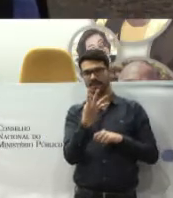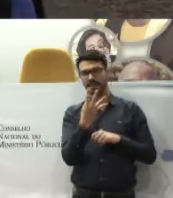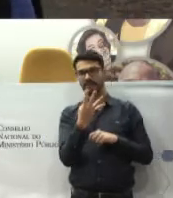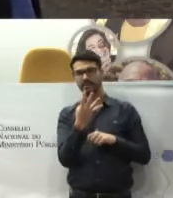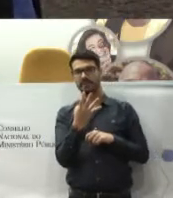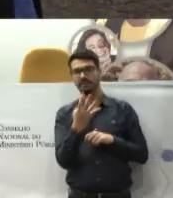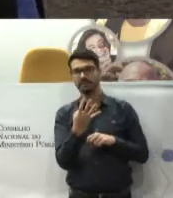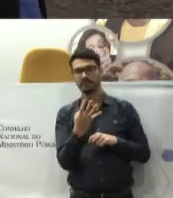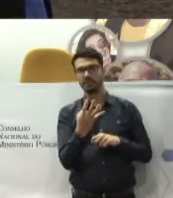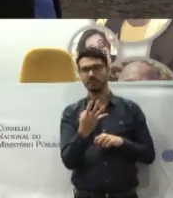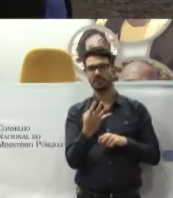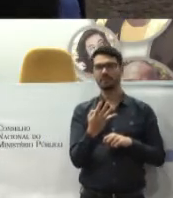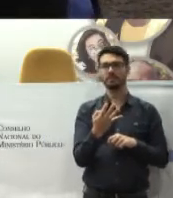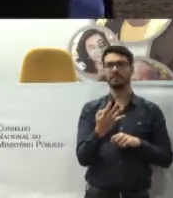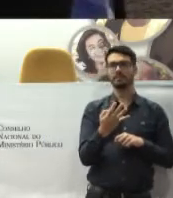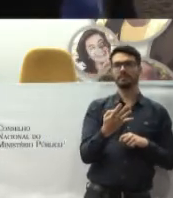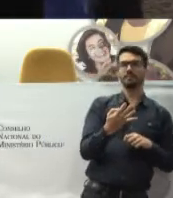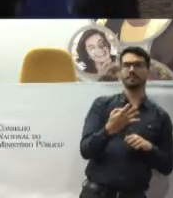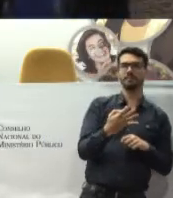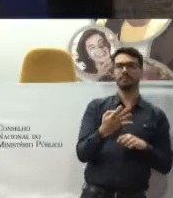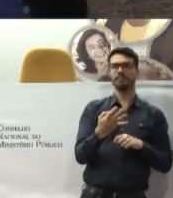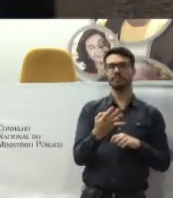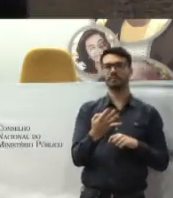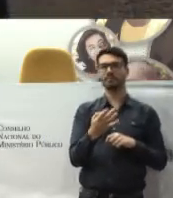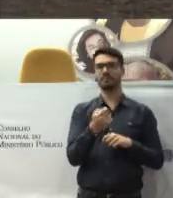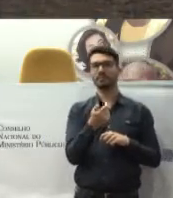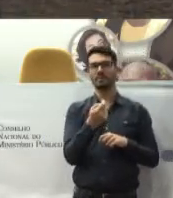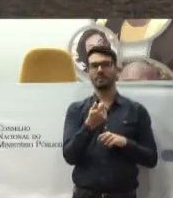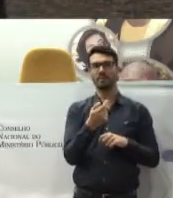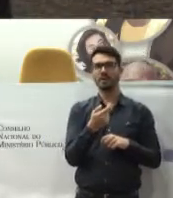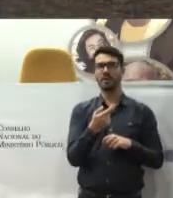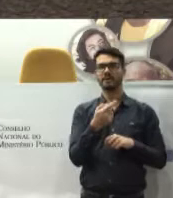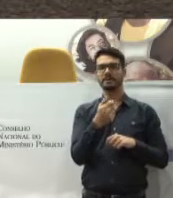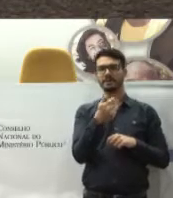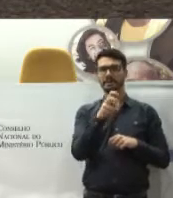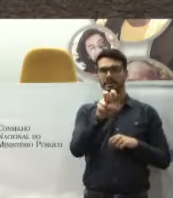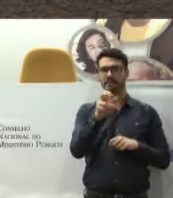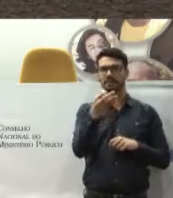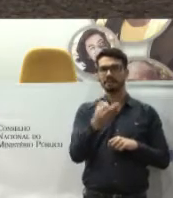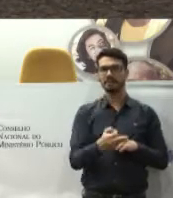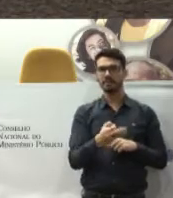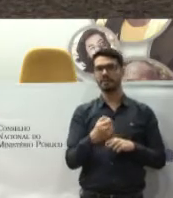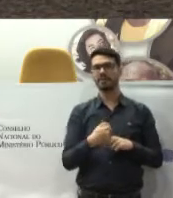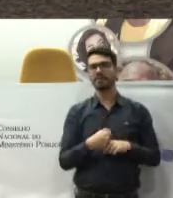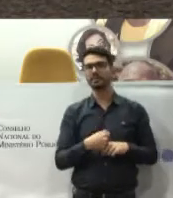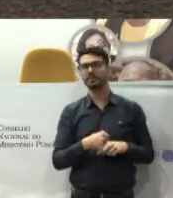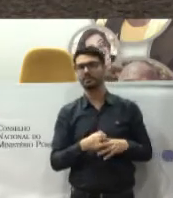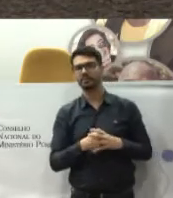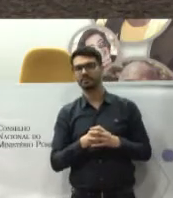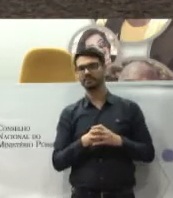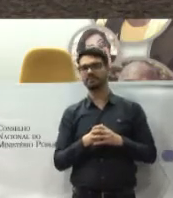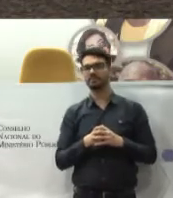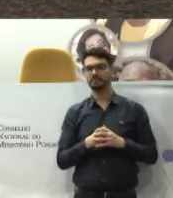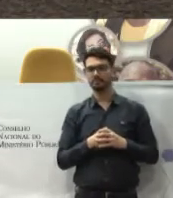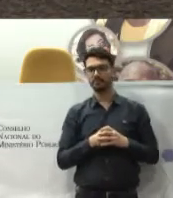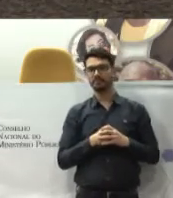14%, quase 15% acima da inflação normal. Ou seja, não